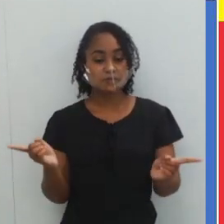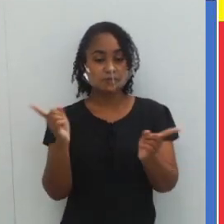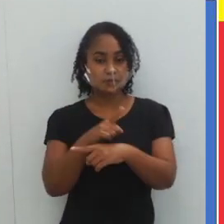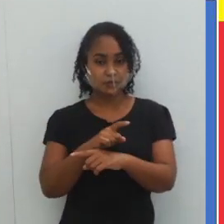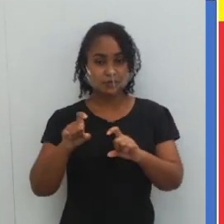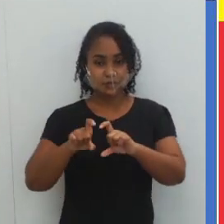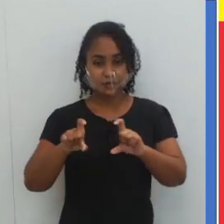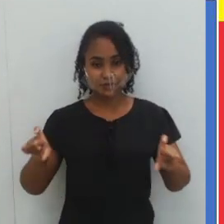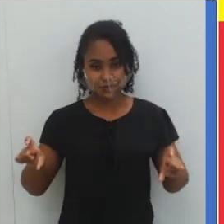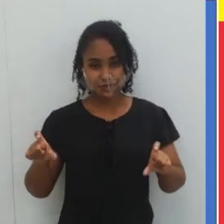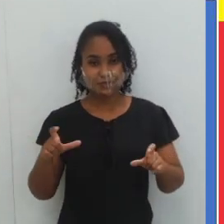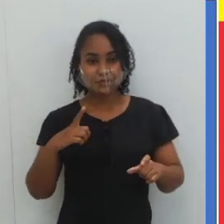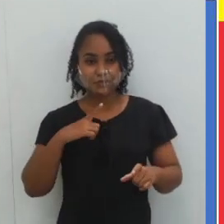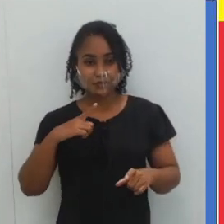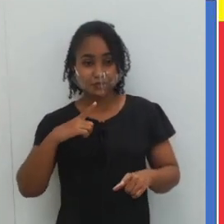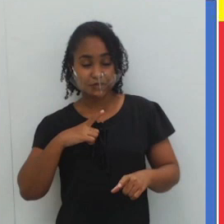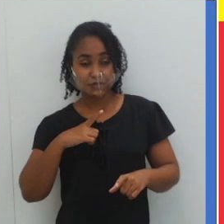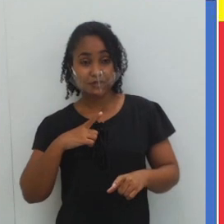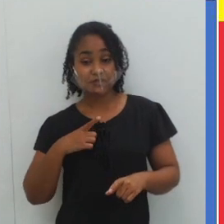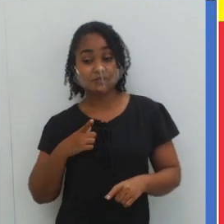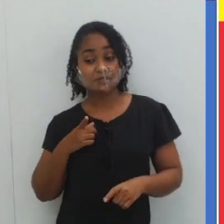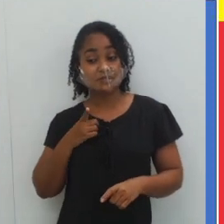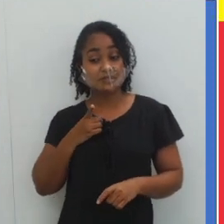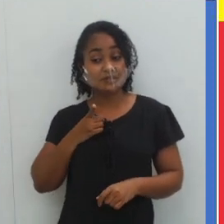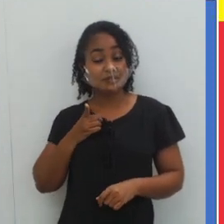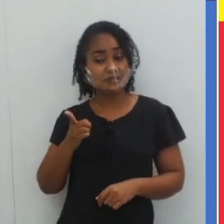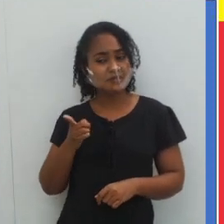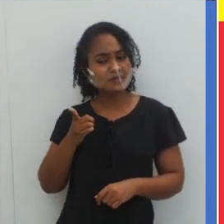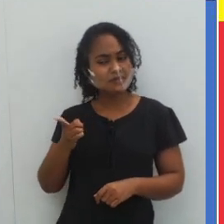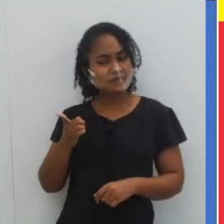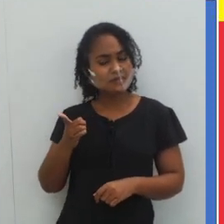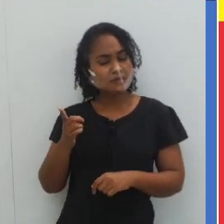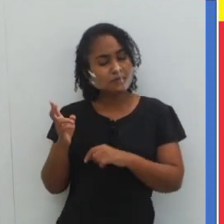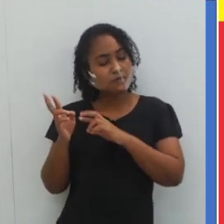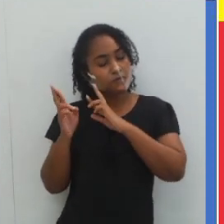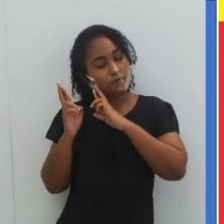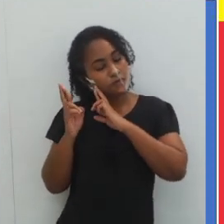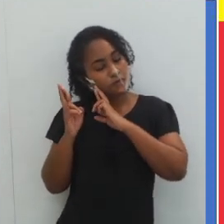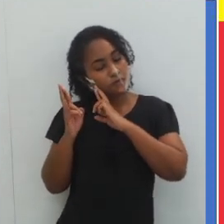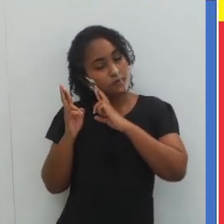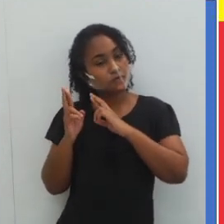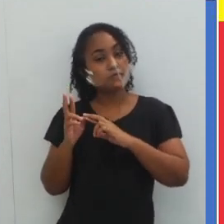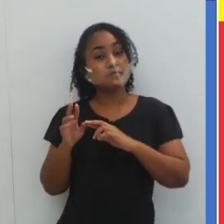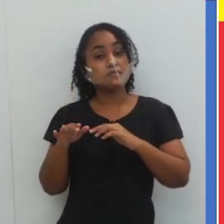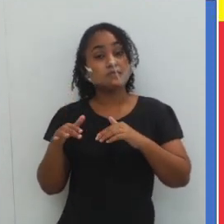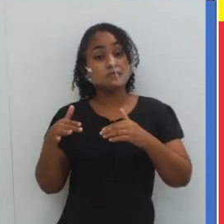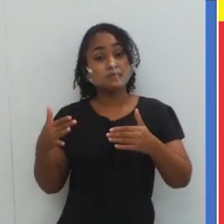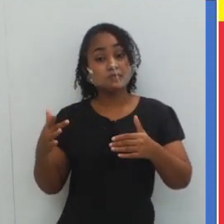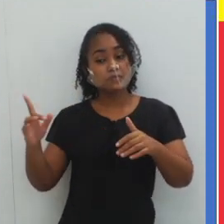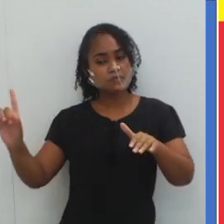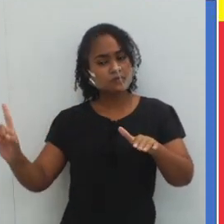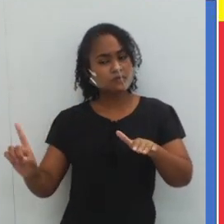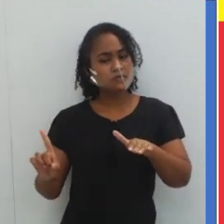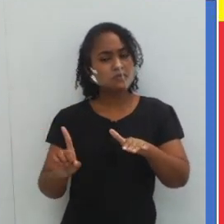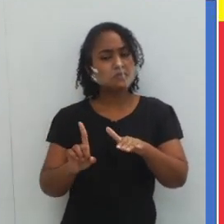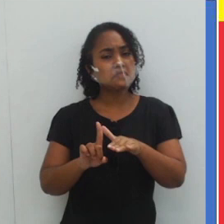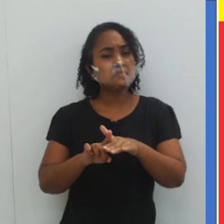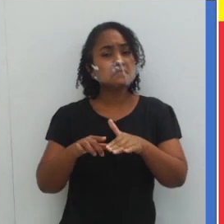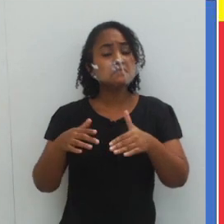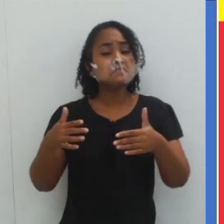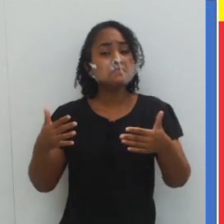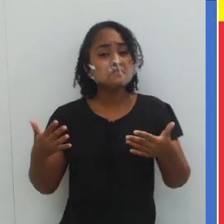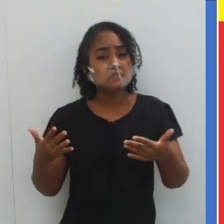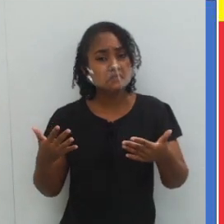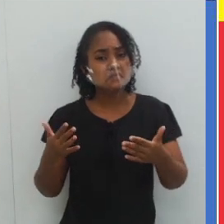desses termos. Was she sleeping? Ela estava dormindo when he came home,